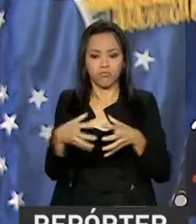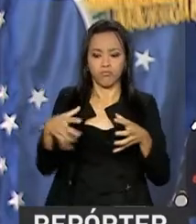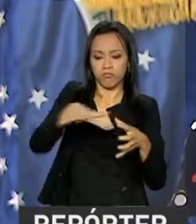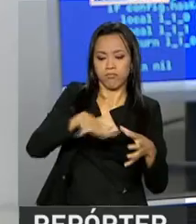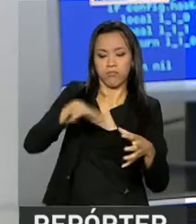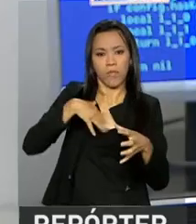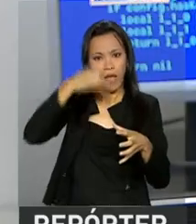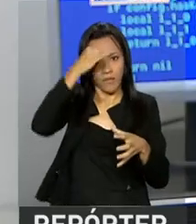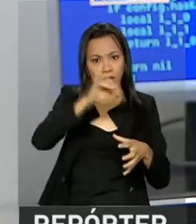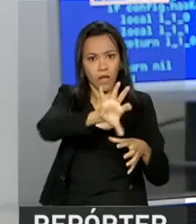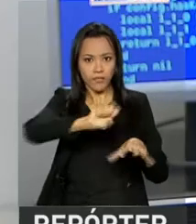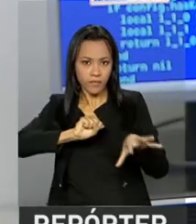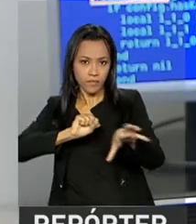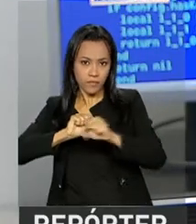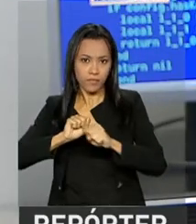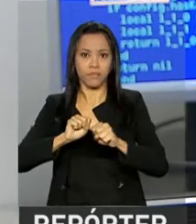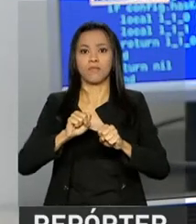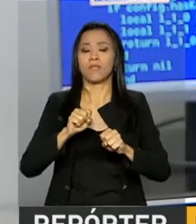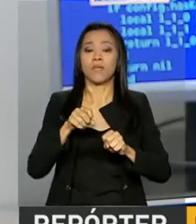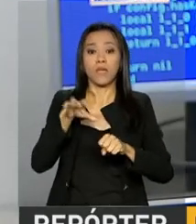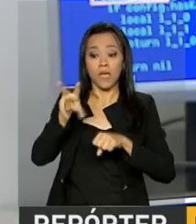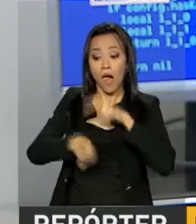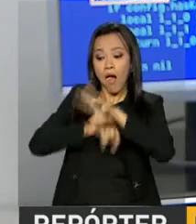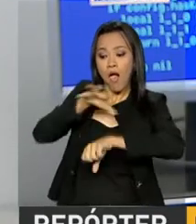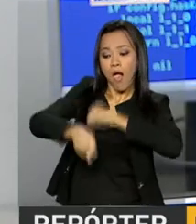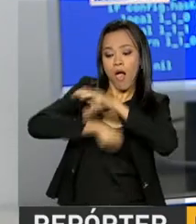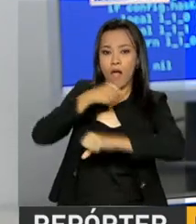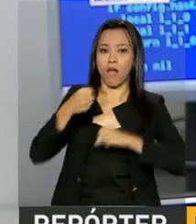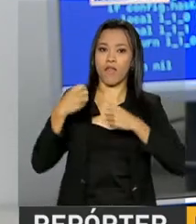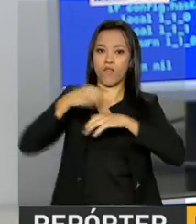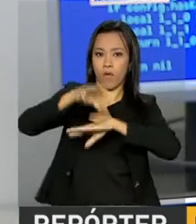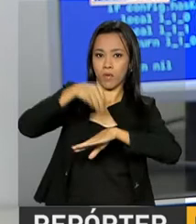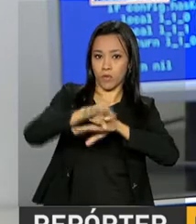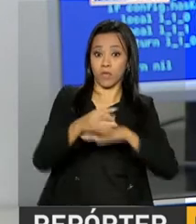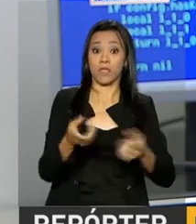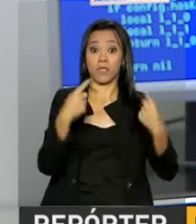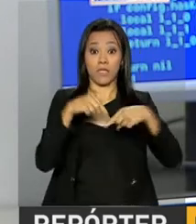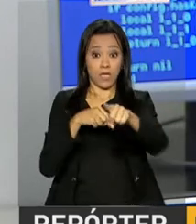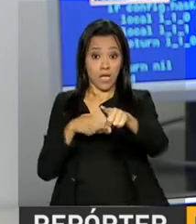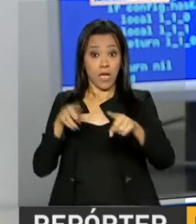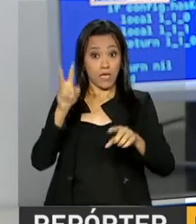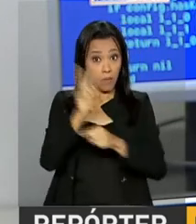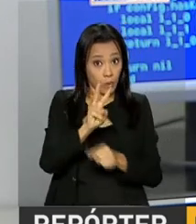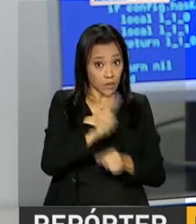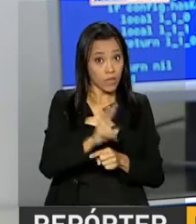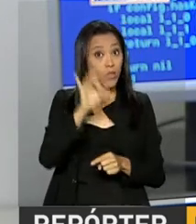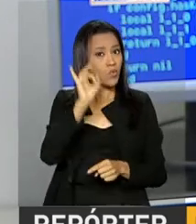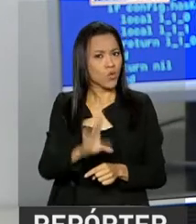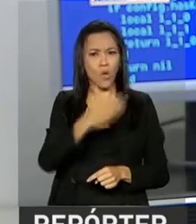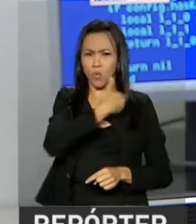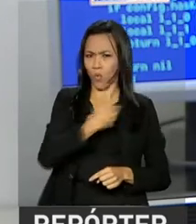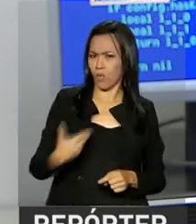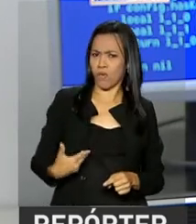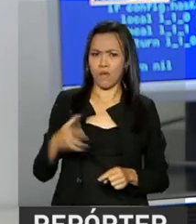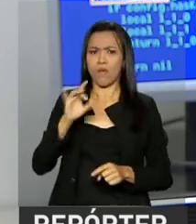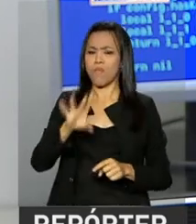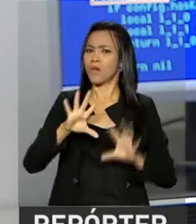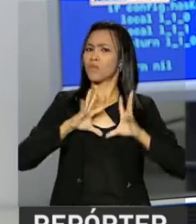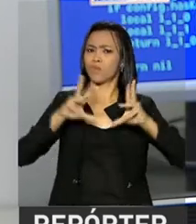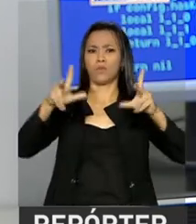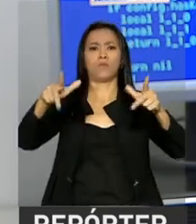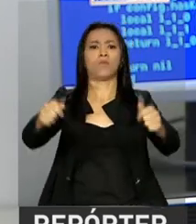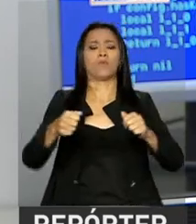aconteçam a segurança da internet deve ser uma preocupação não só das empresas e de governos mas de toda a população